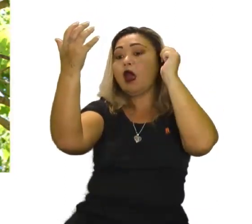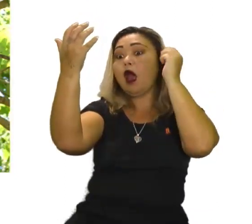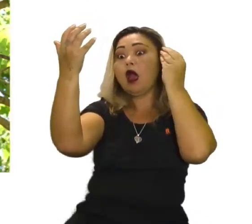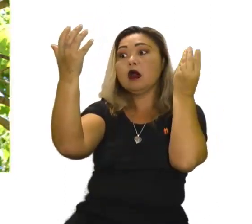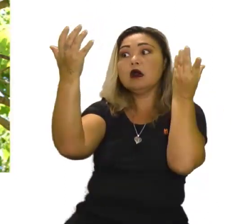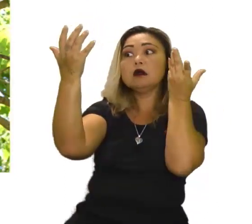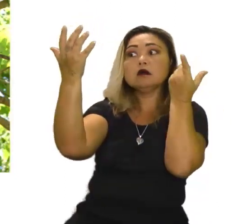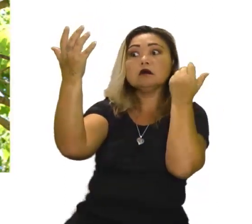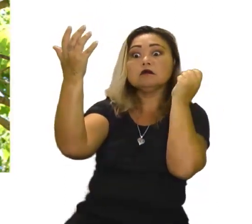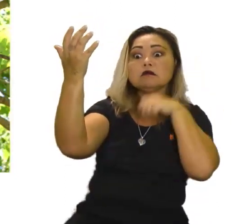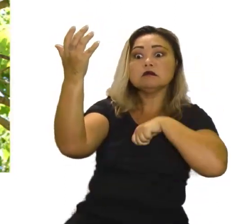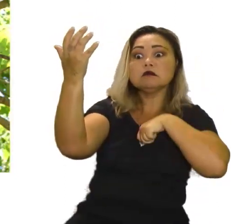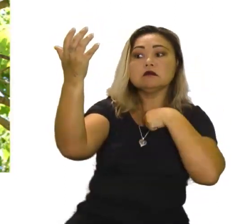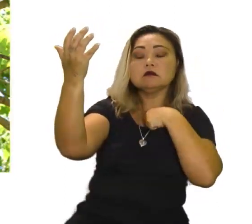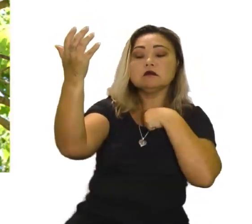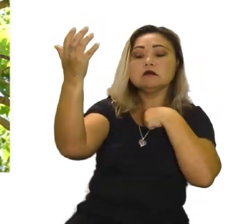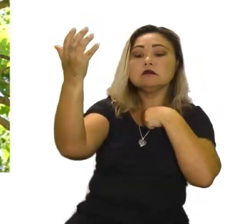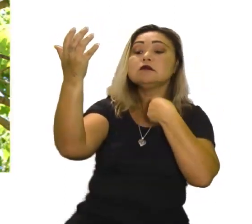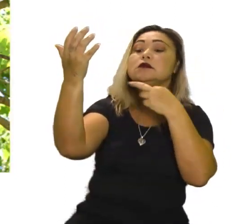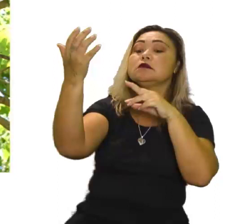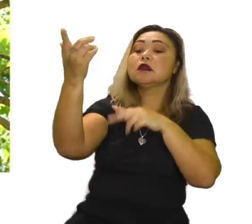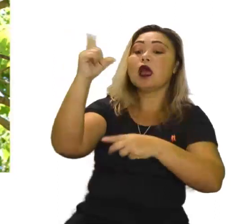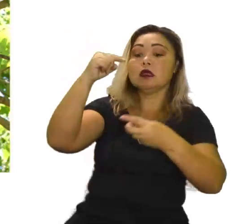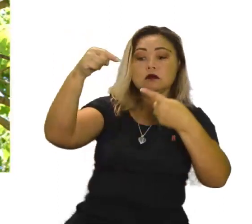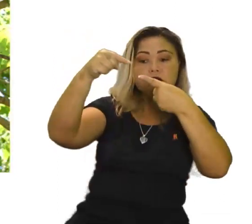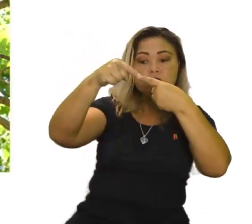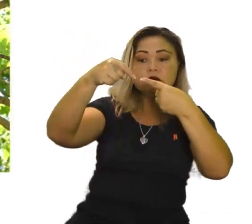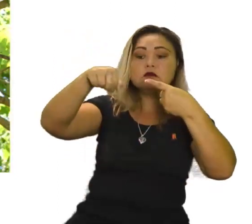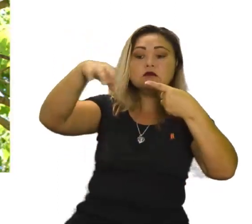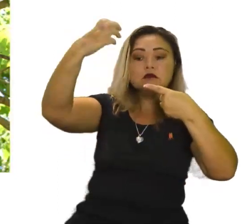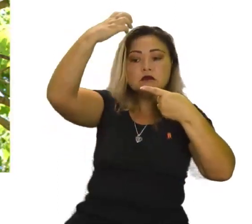provavelmente você vai ter lá uma rainha,